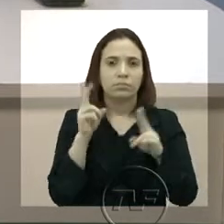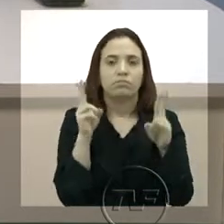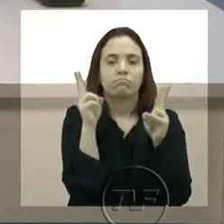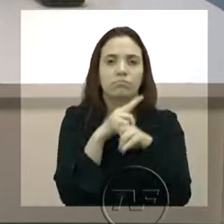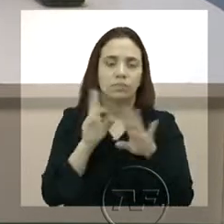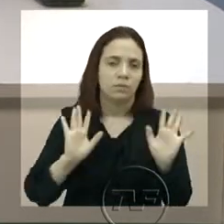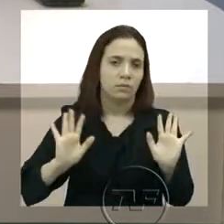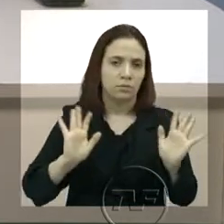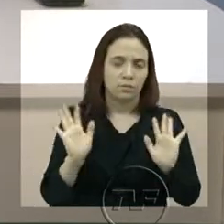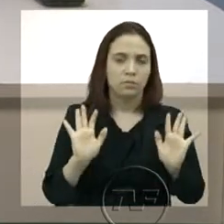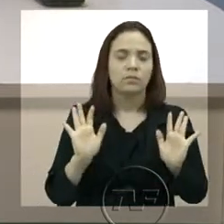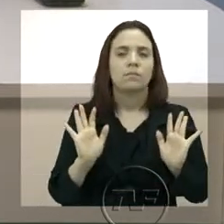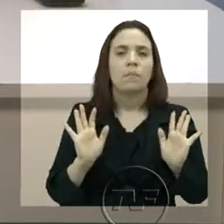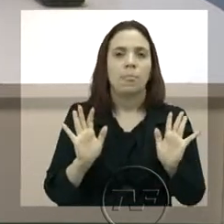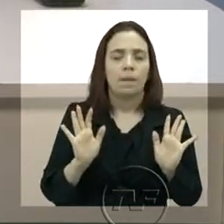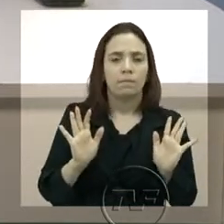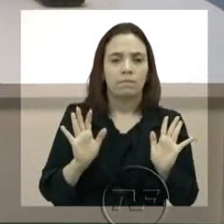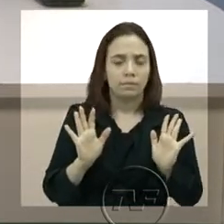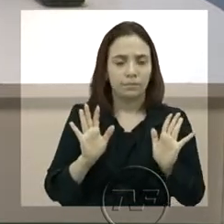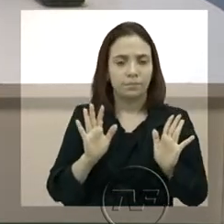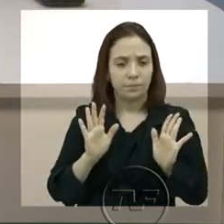ou decisão